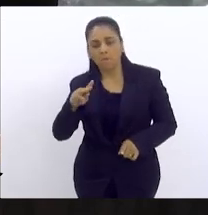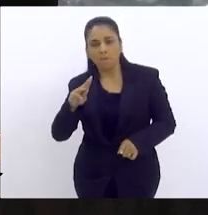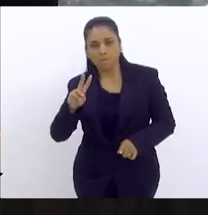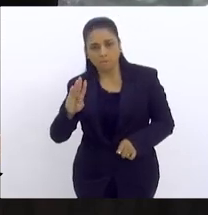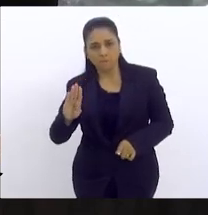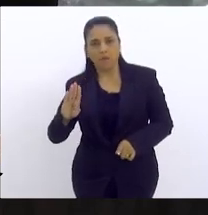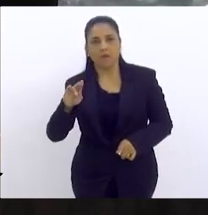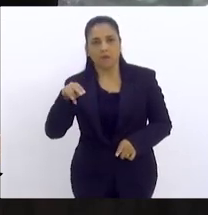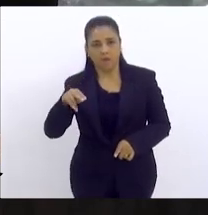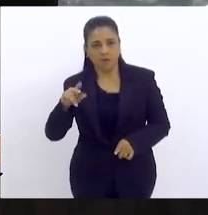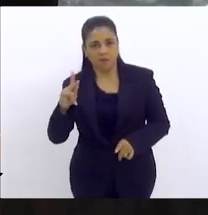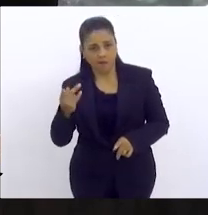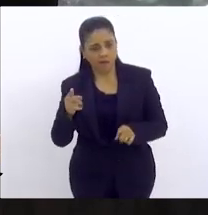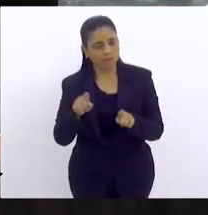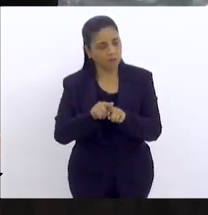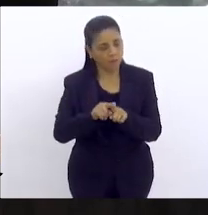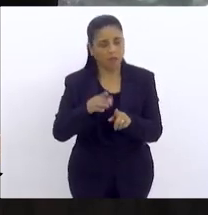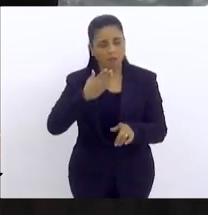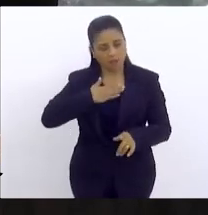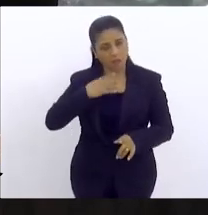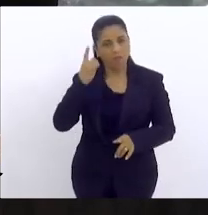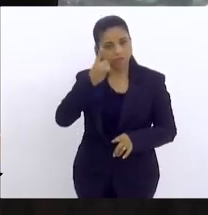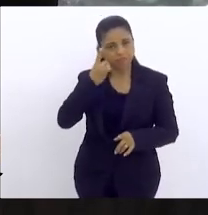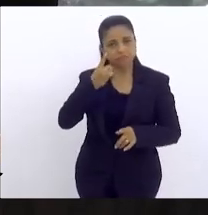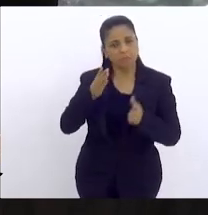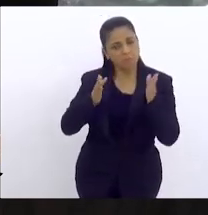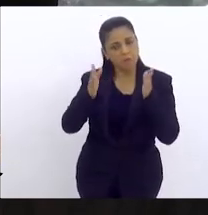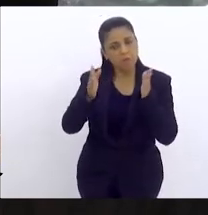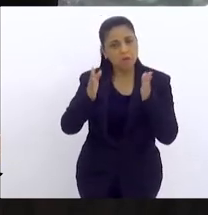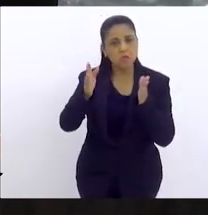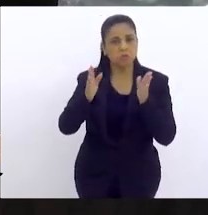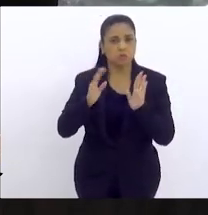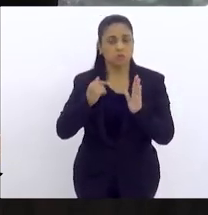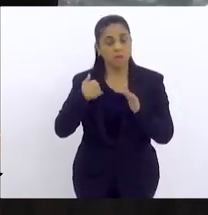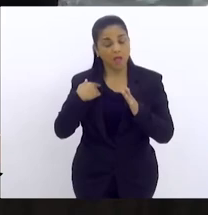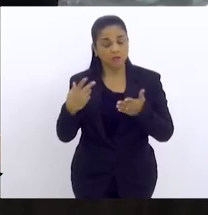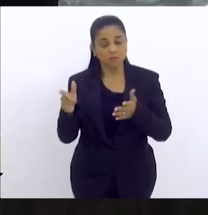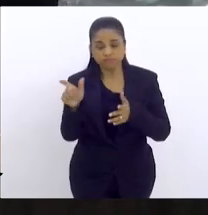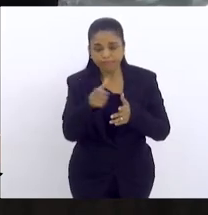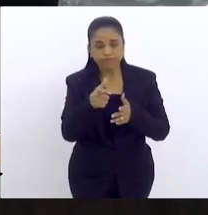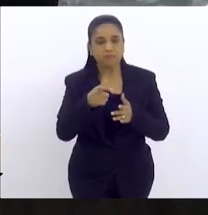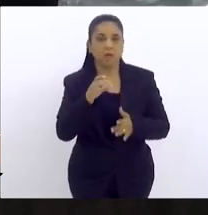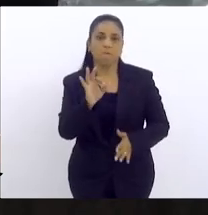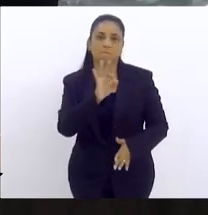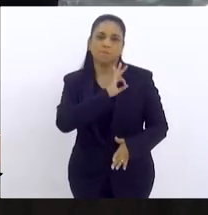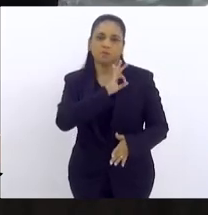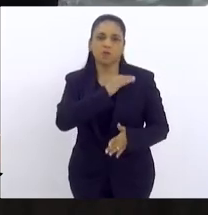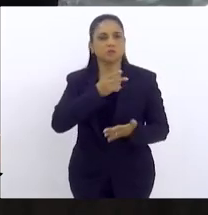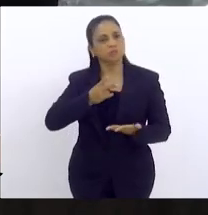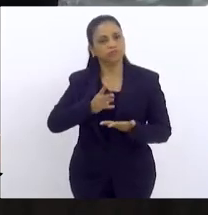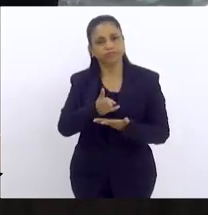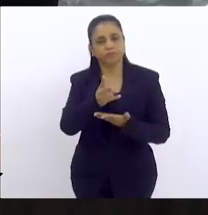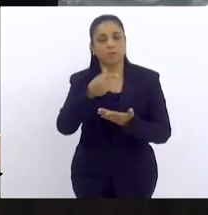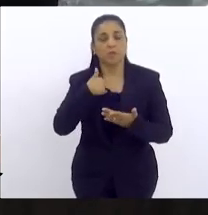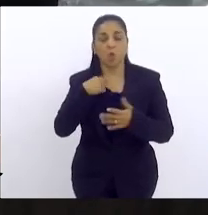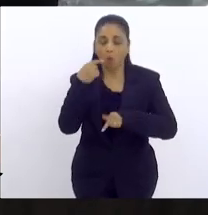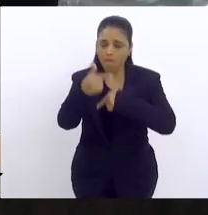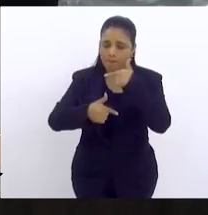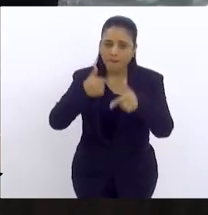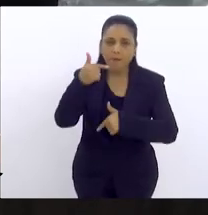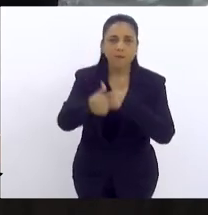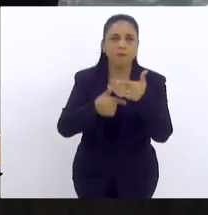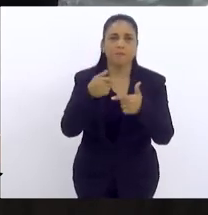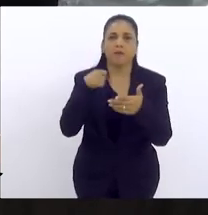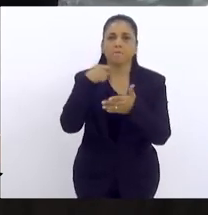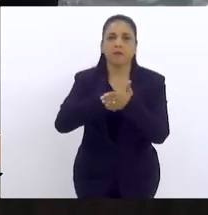digitar Vereador Mas eu sempre quero ter essa carteira comigo dizer que sou policial e é por isso que obriga a cada dia por causa pelo mais moderno mais